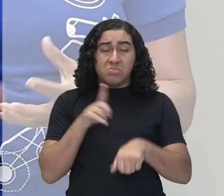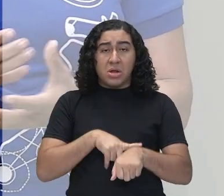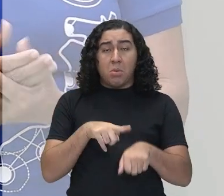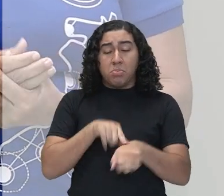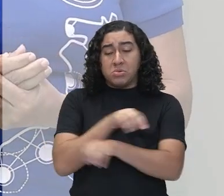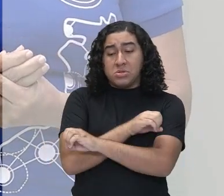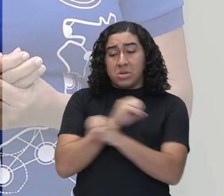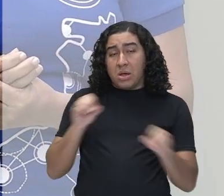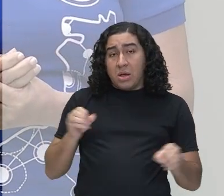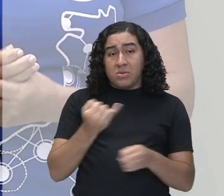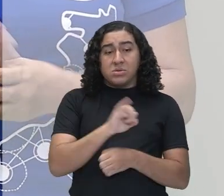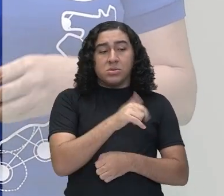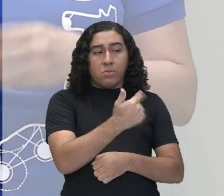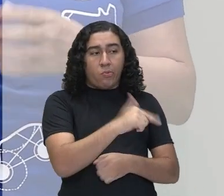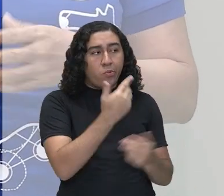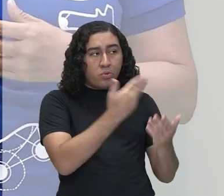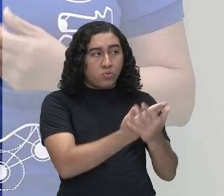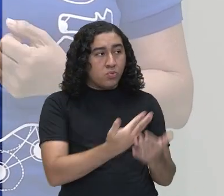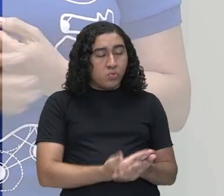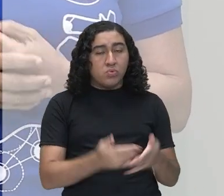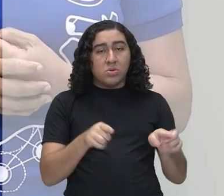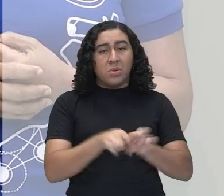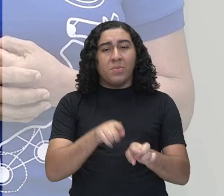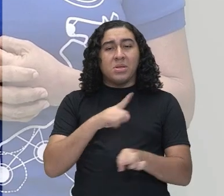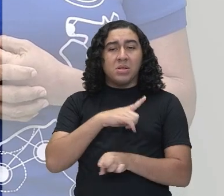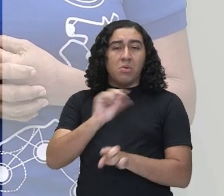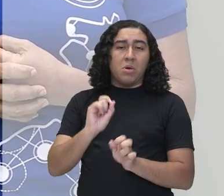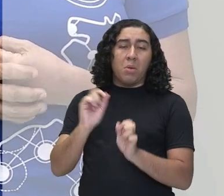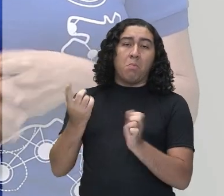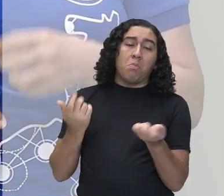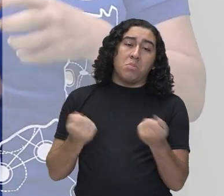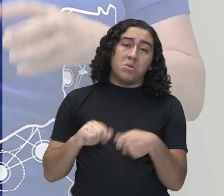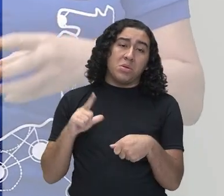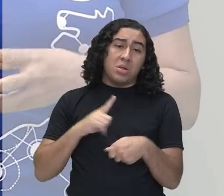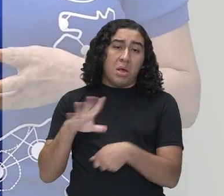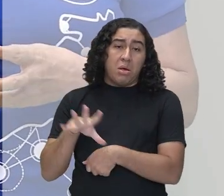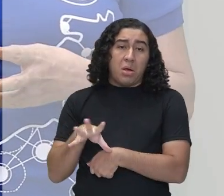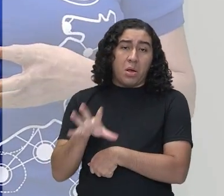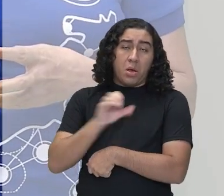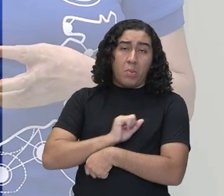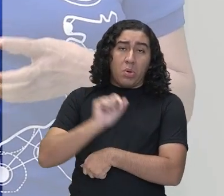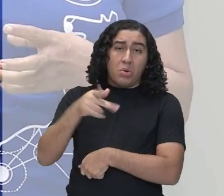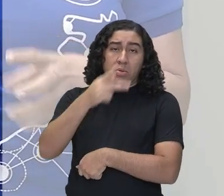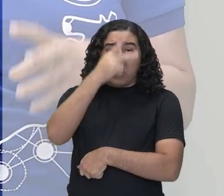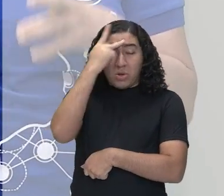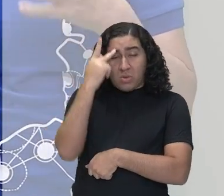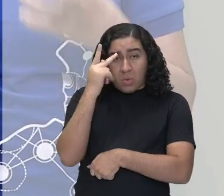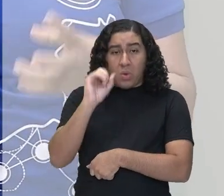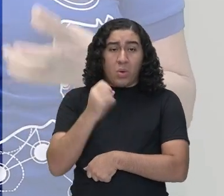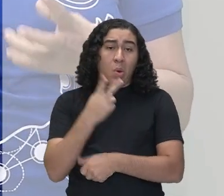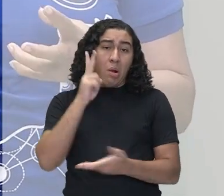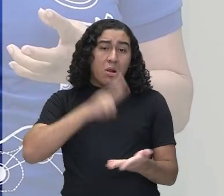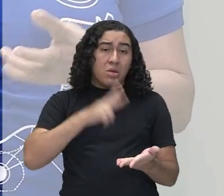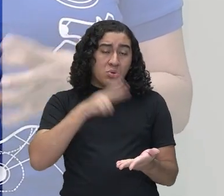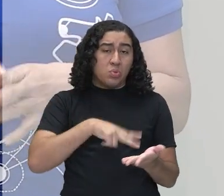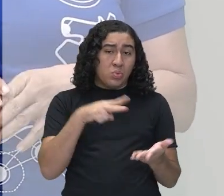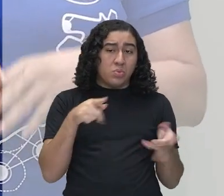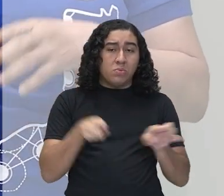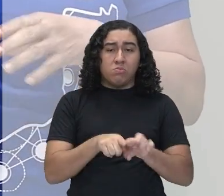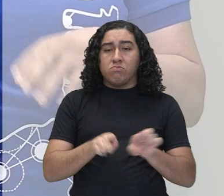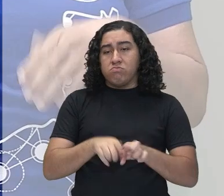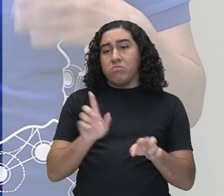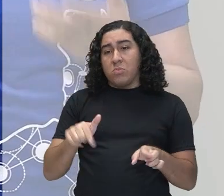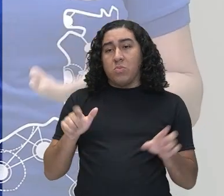estava estudando, nem com seus casos amorosos, ou fazendo uma leitura, estava